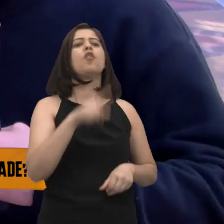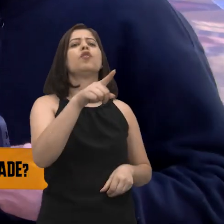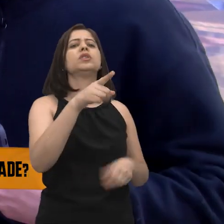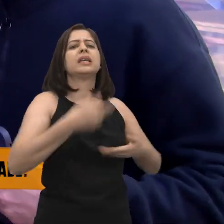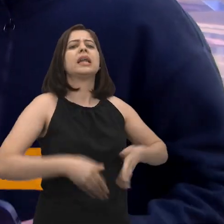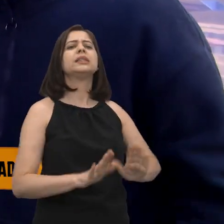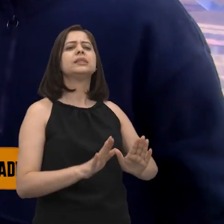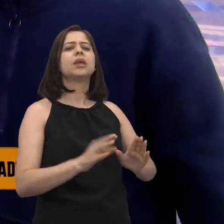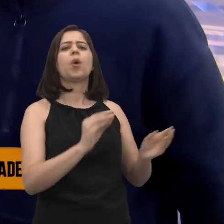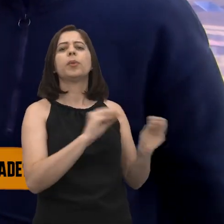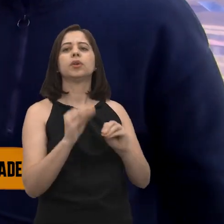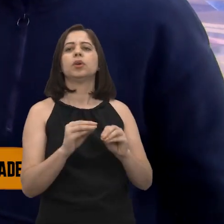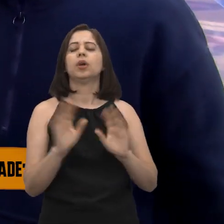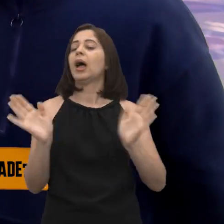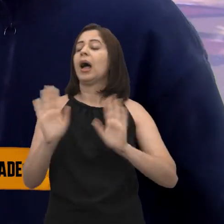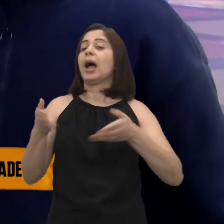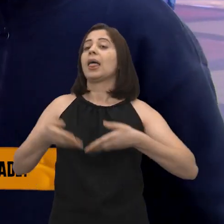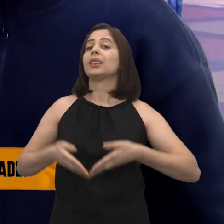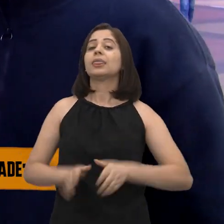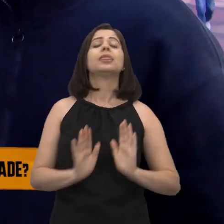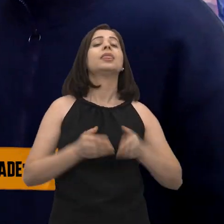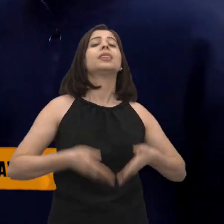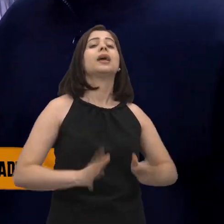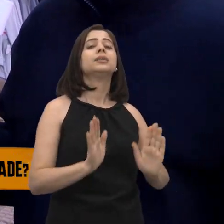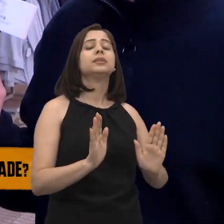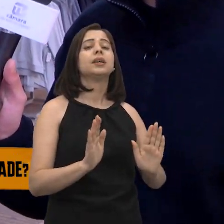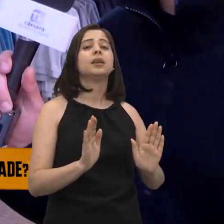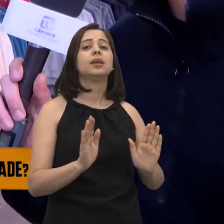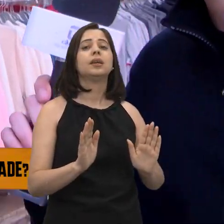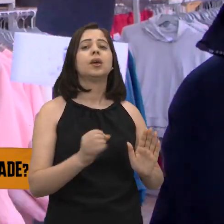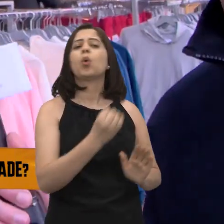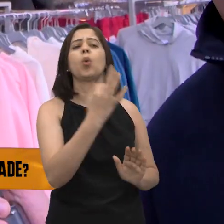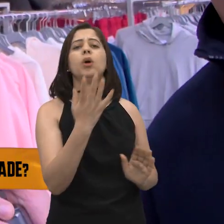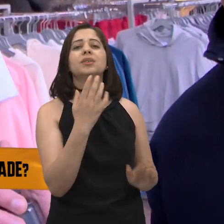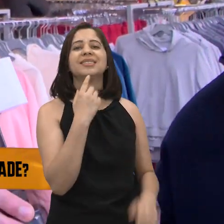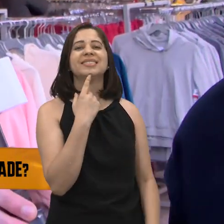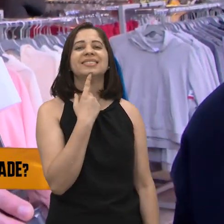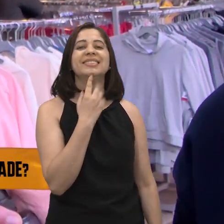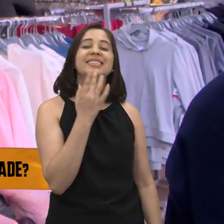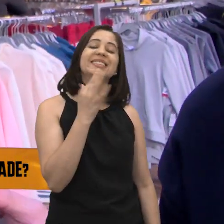ou se mudou para cá? Não, eu nasci aqui. Há quanto tempo que a senhora está aqui, pode falar?